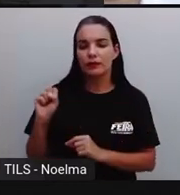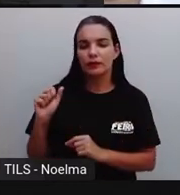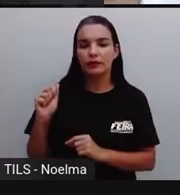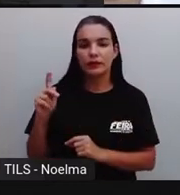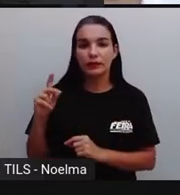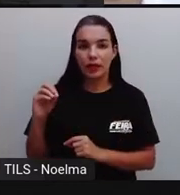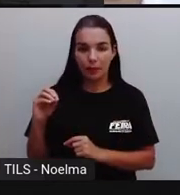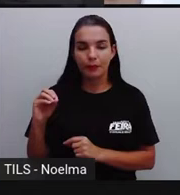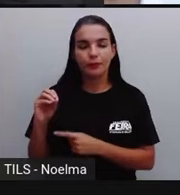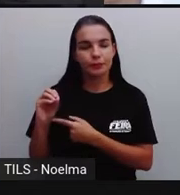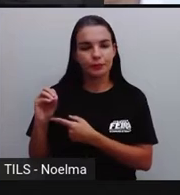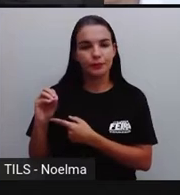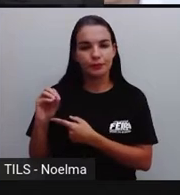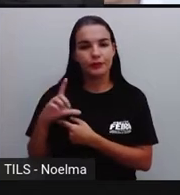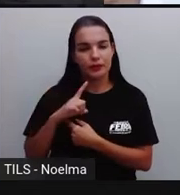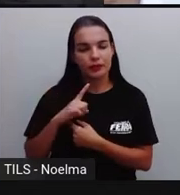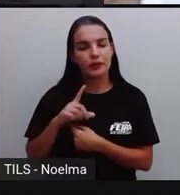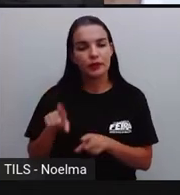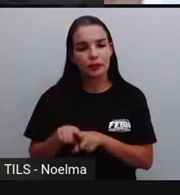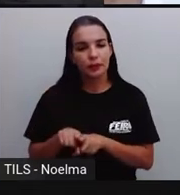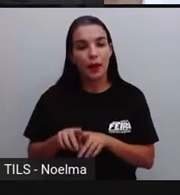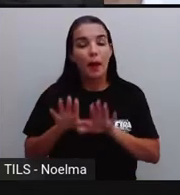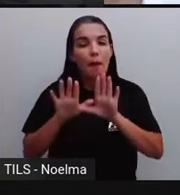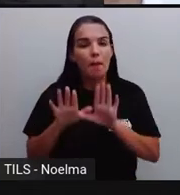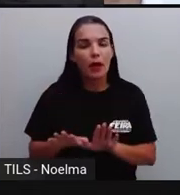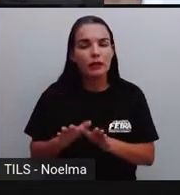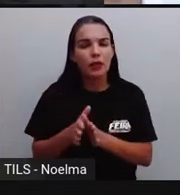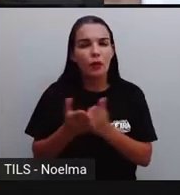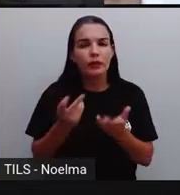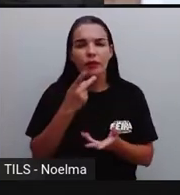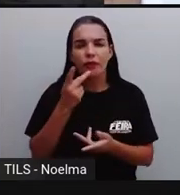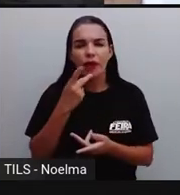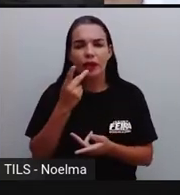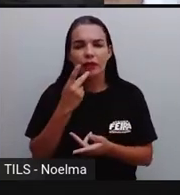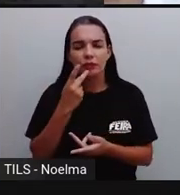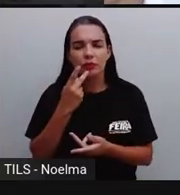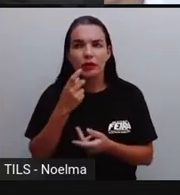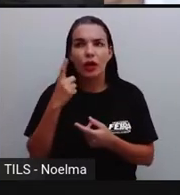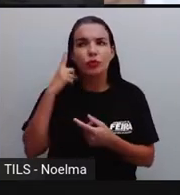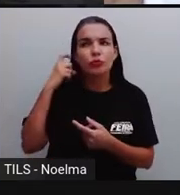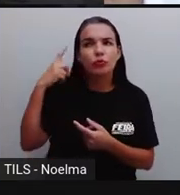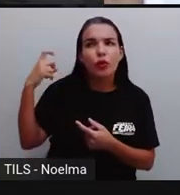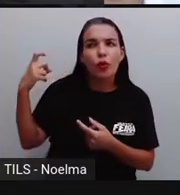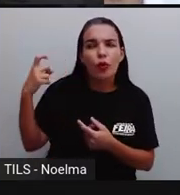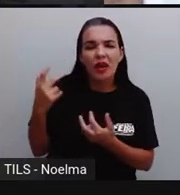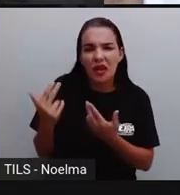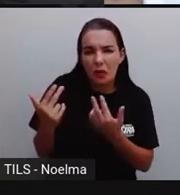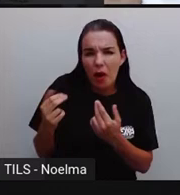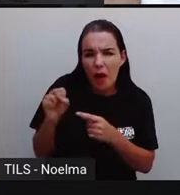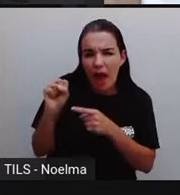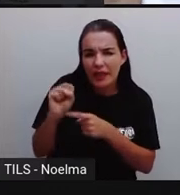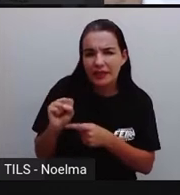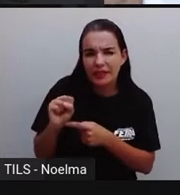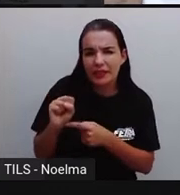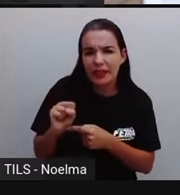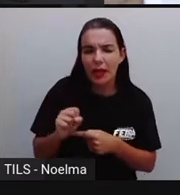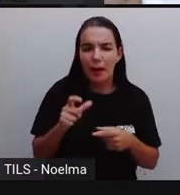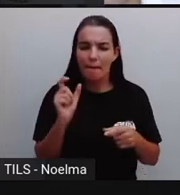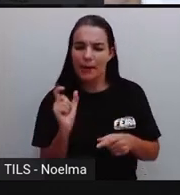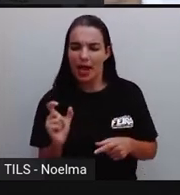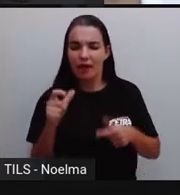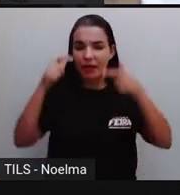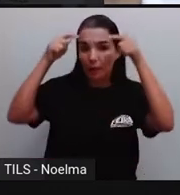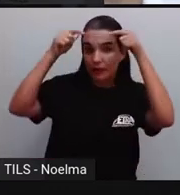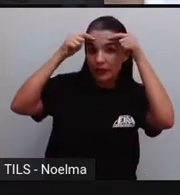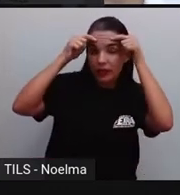na palavra sapo. Mas quando nós pronunciamos, será que o som da letra si na palavra